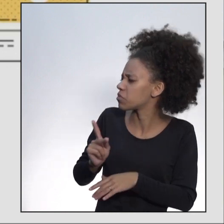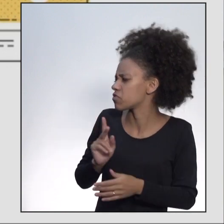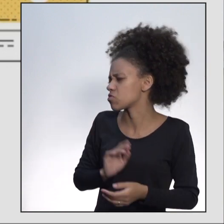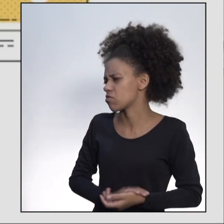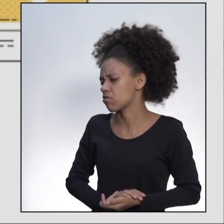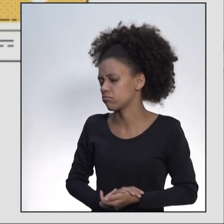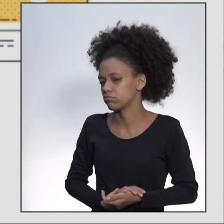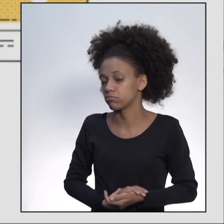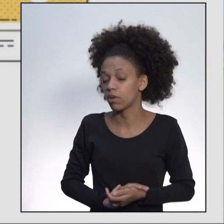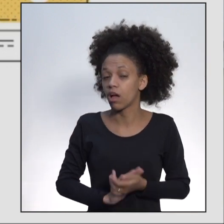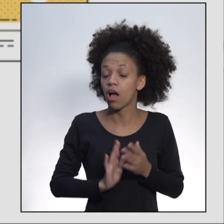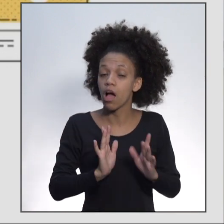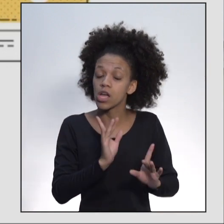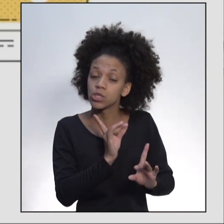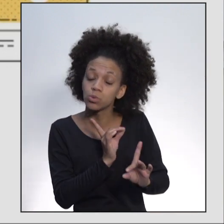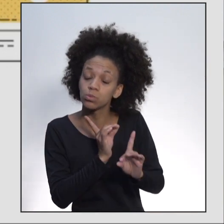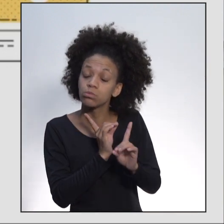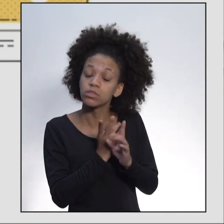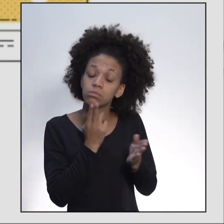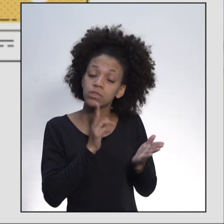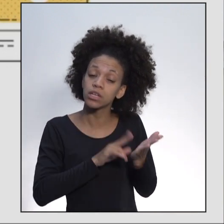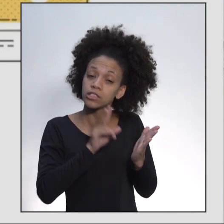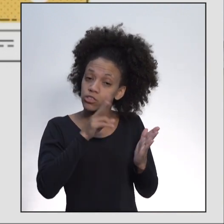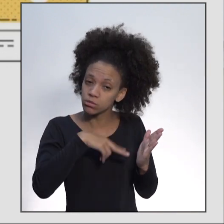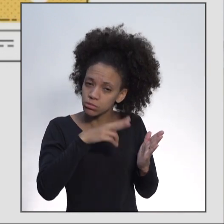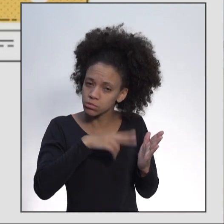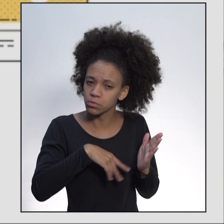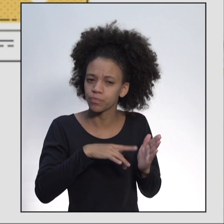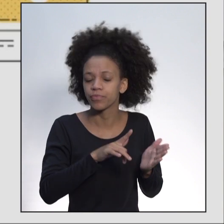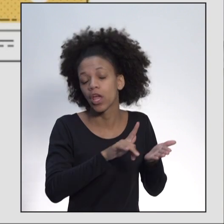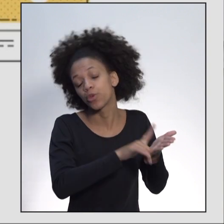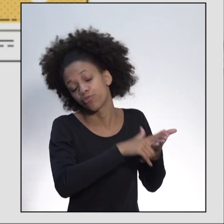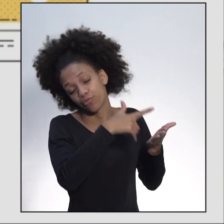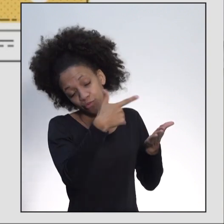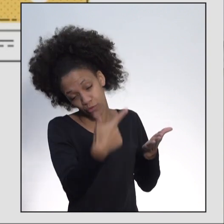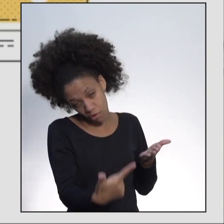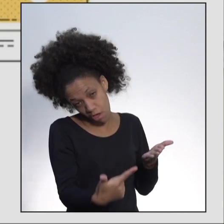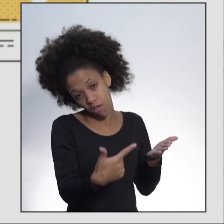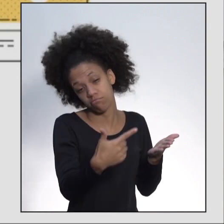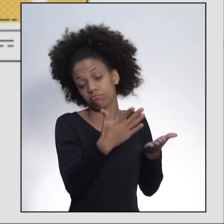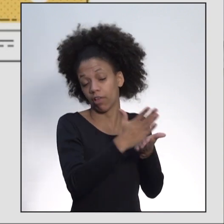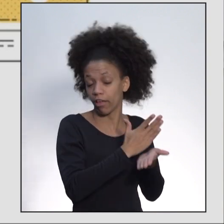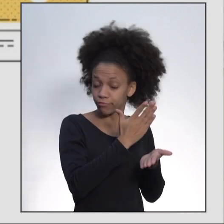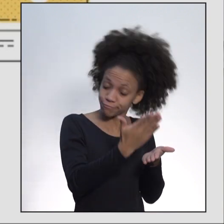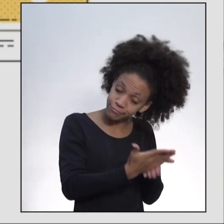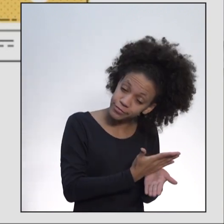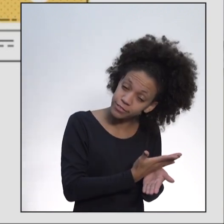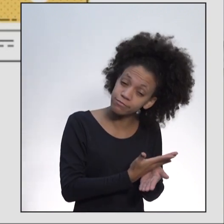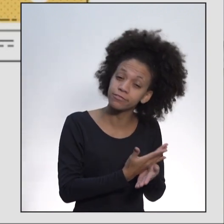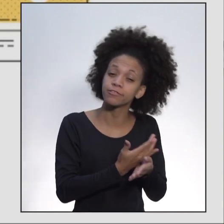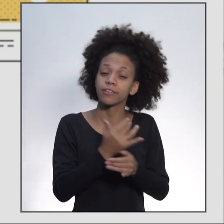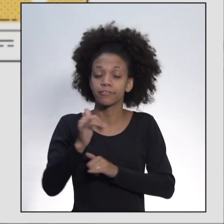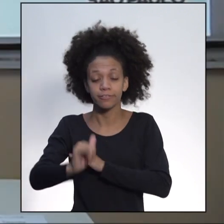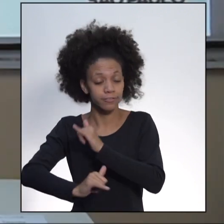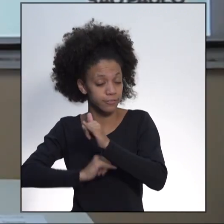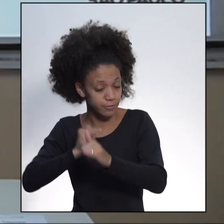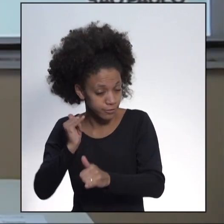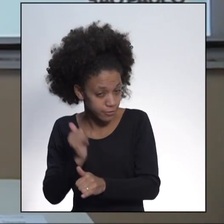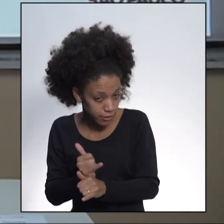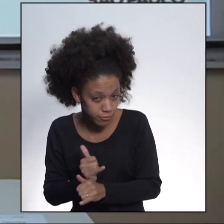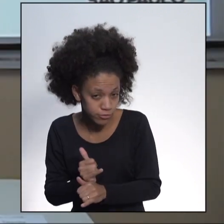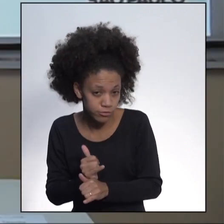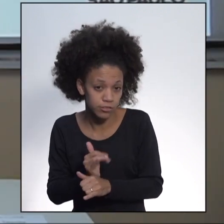leitor? Encontramos as cartas de leitor em jornais, revistas, sites.